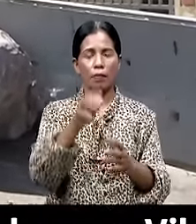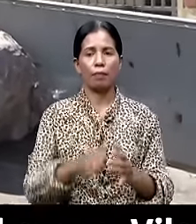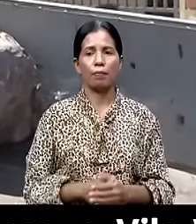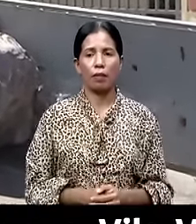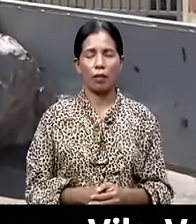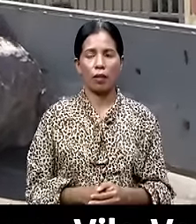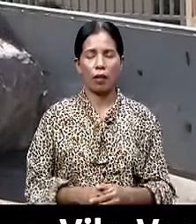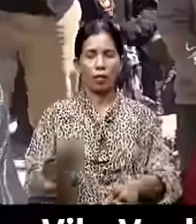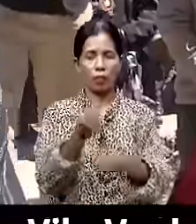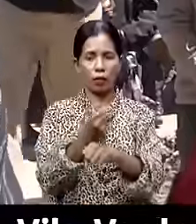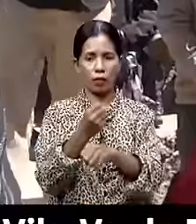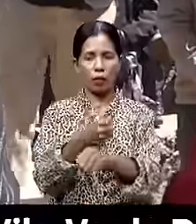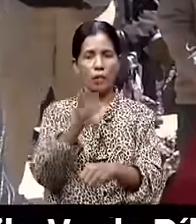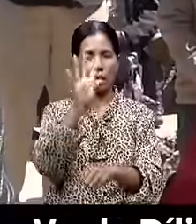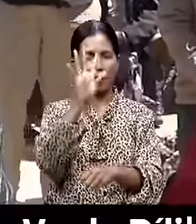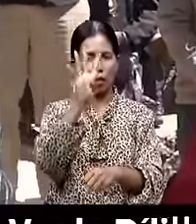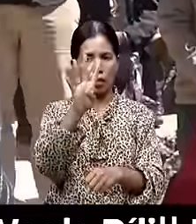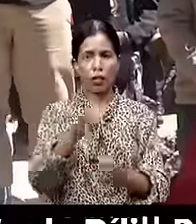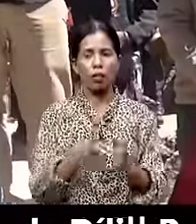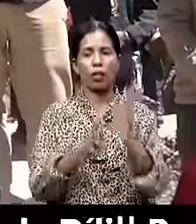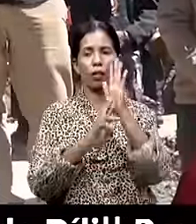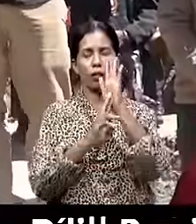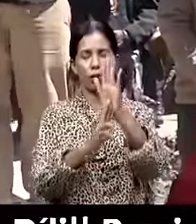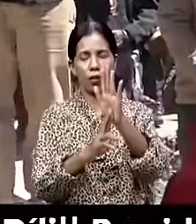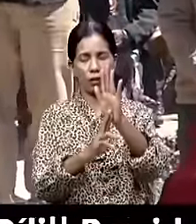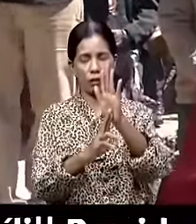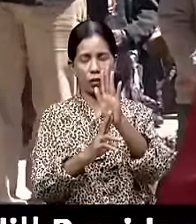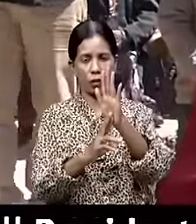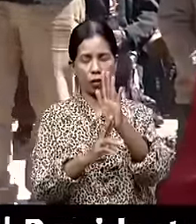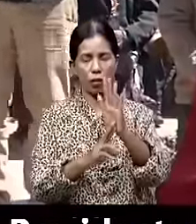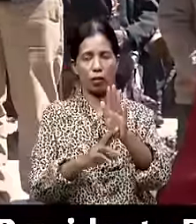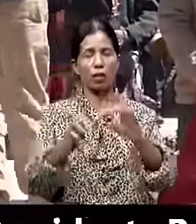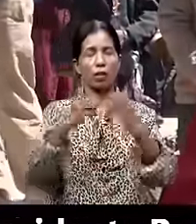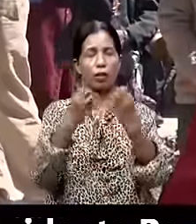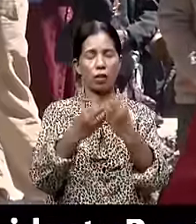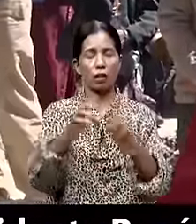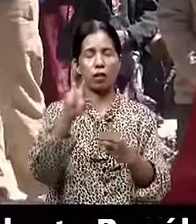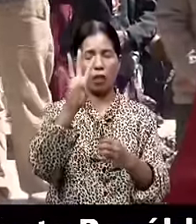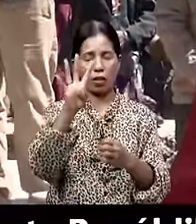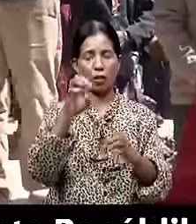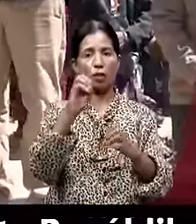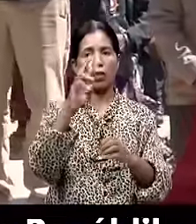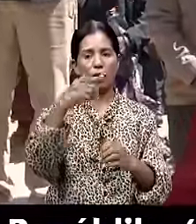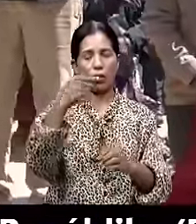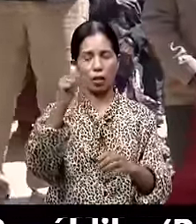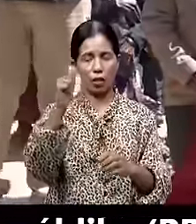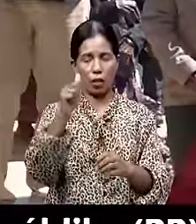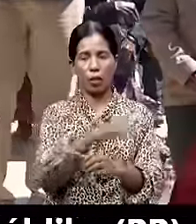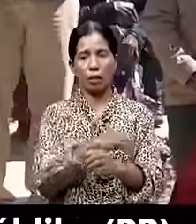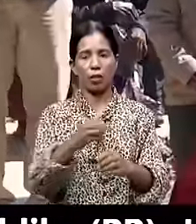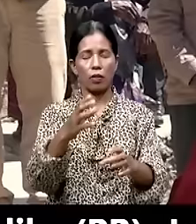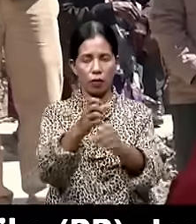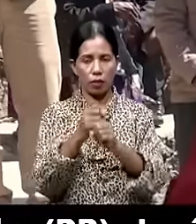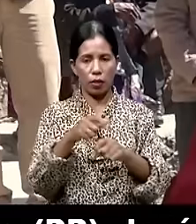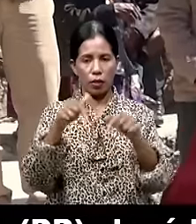e a Pilar né, Hat, representa órgão de soberania Hat. Também me unite mais fotia né, se ba fotia mana